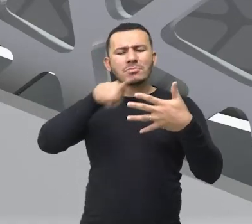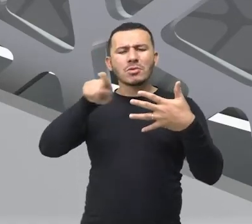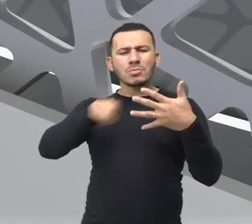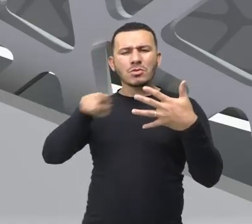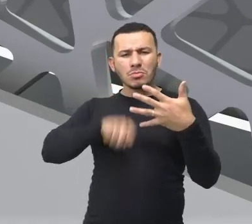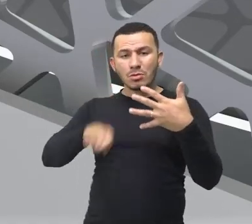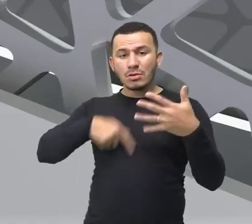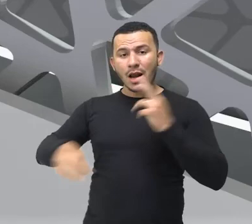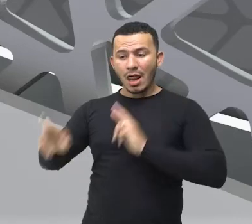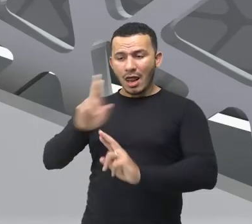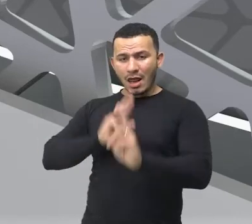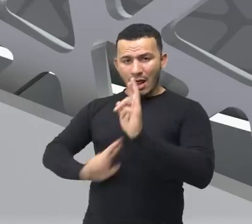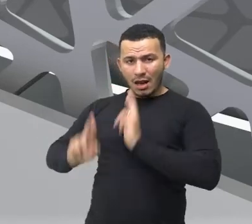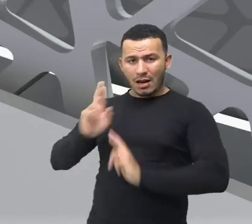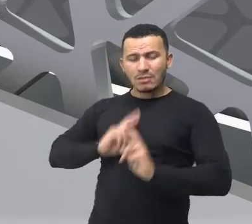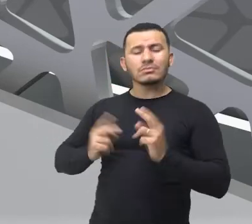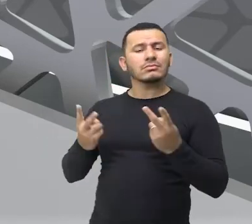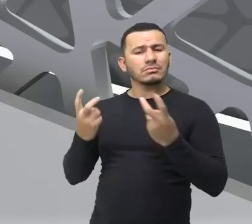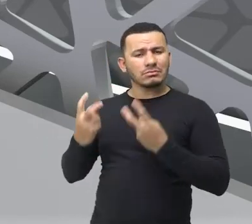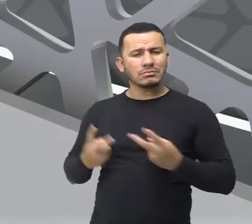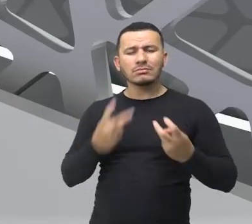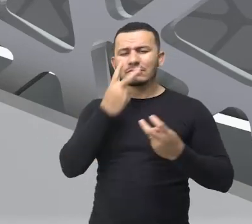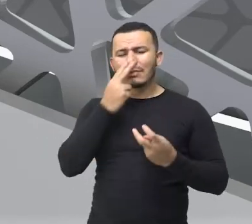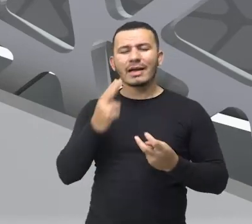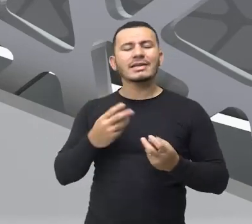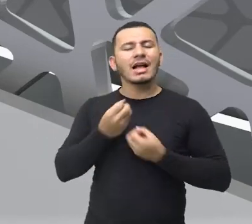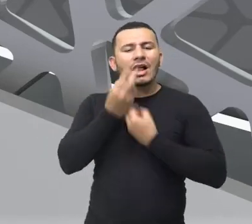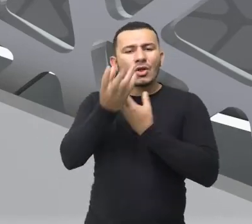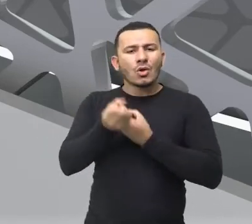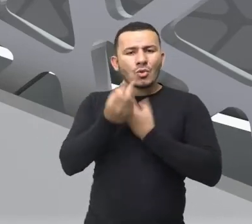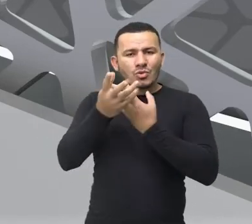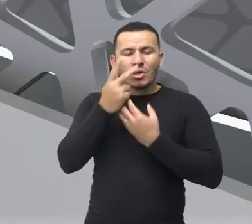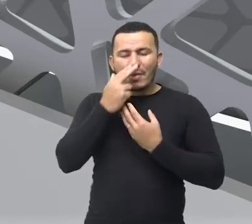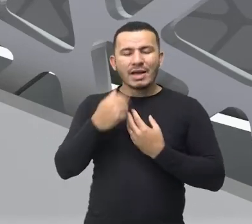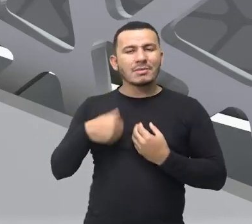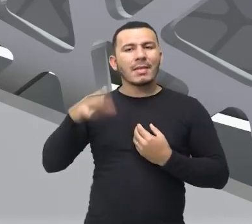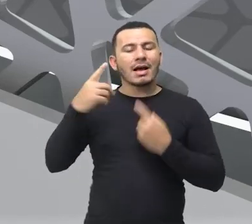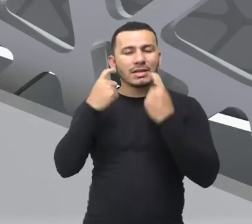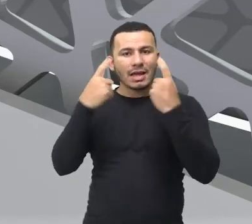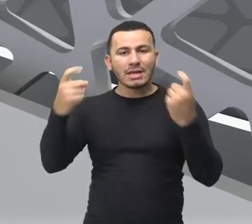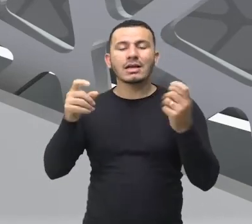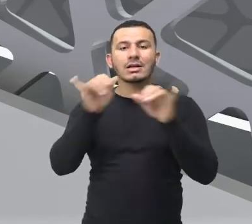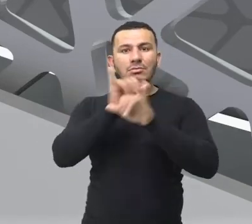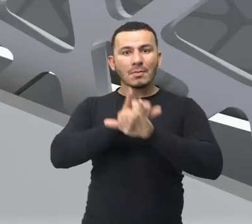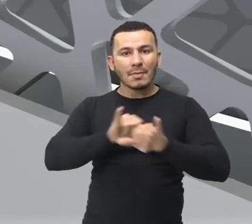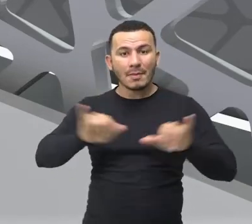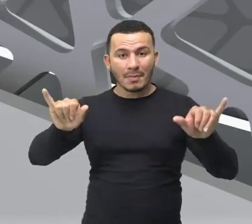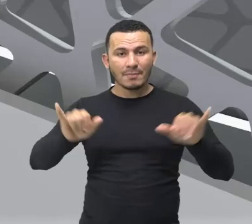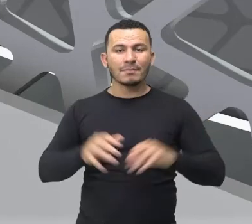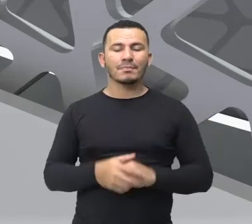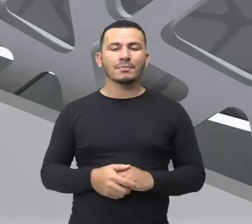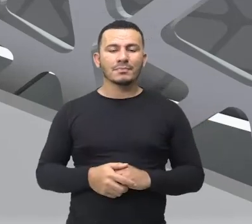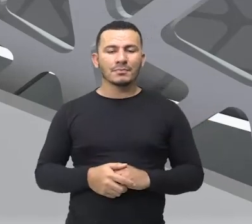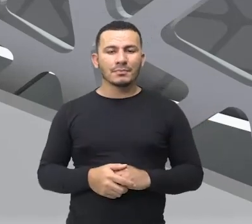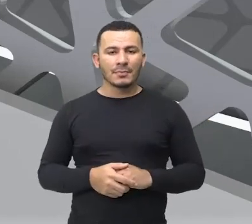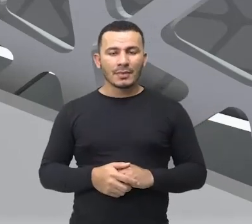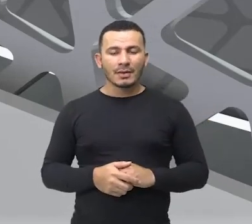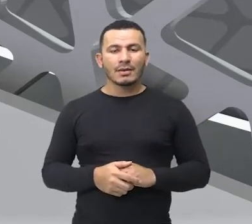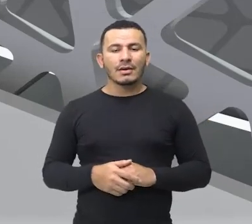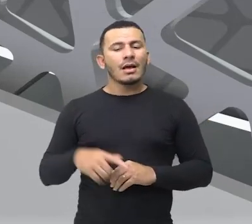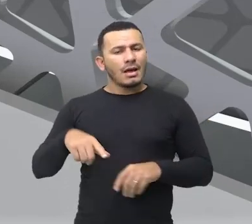são respondidas, todas, percebe que elas tornam a notícia mais informativa. Percebe também que